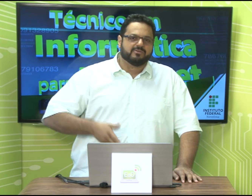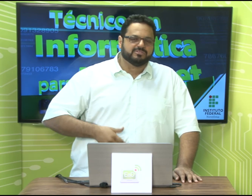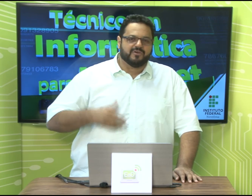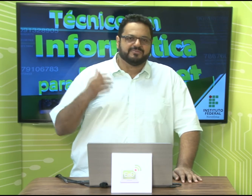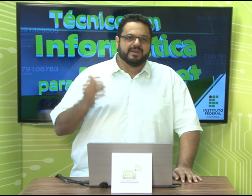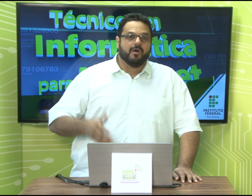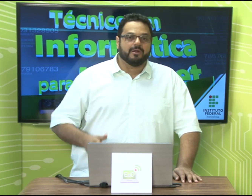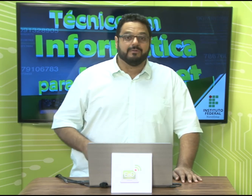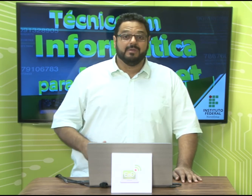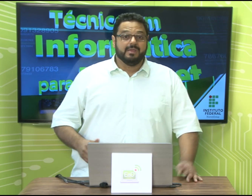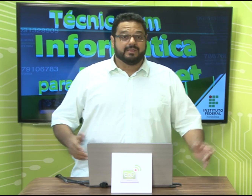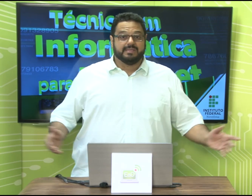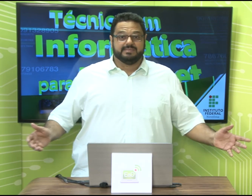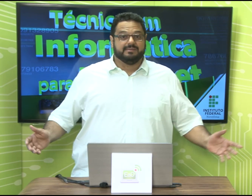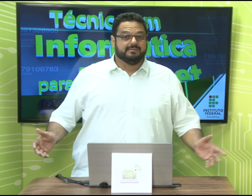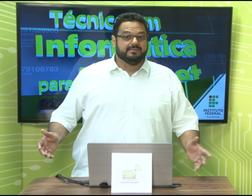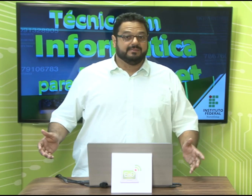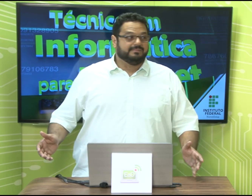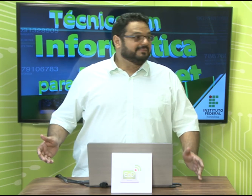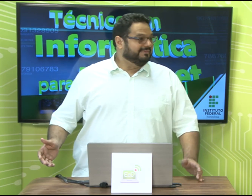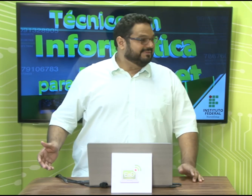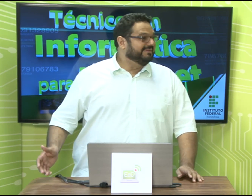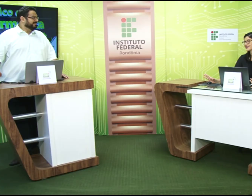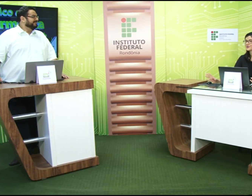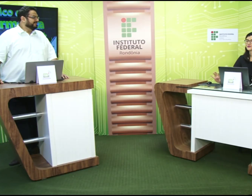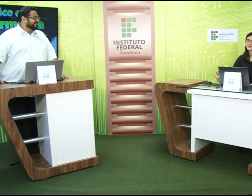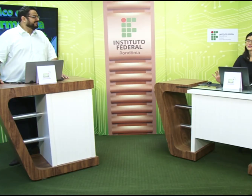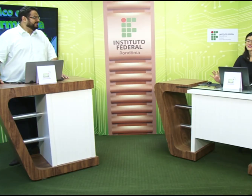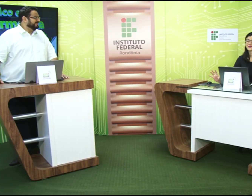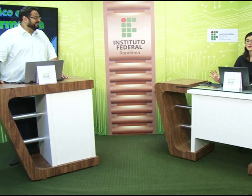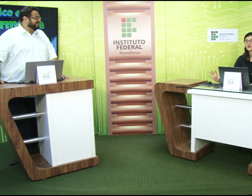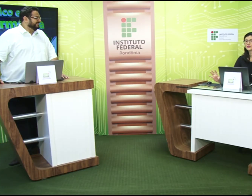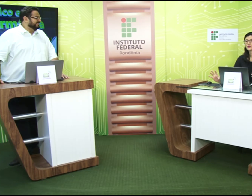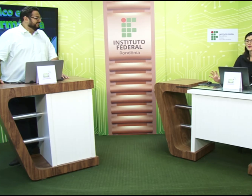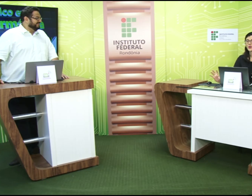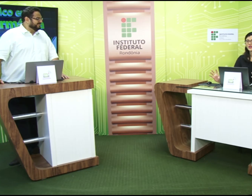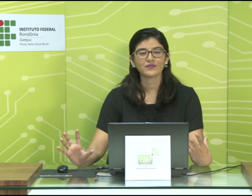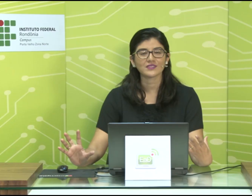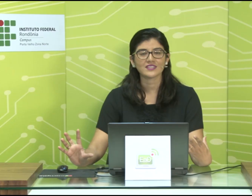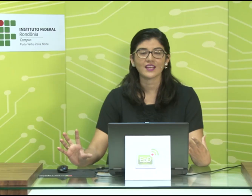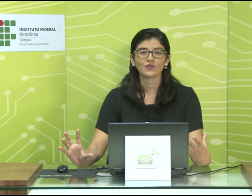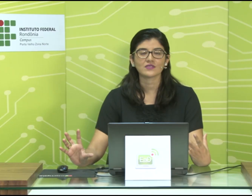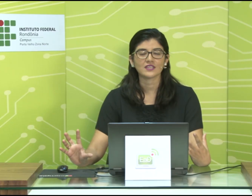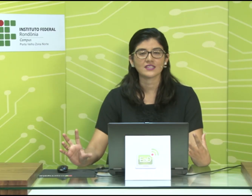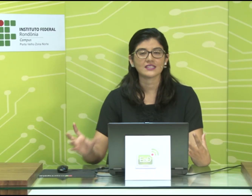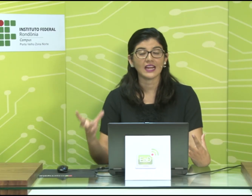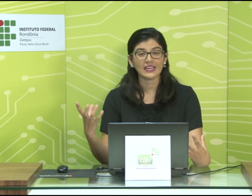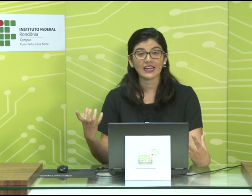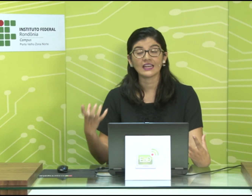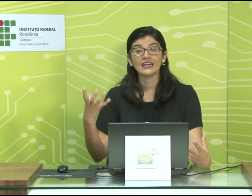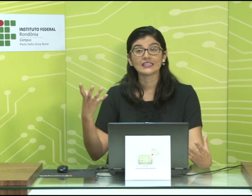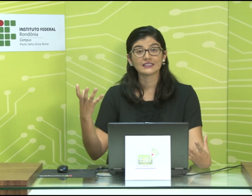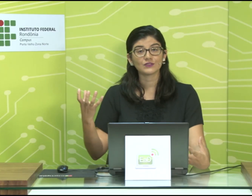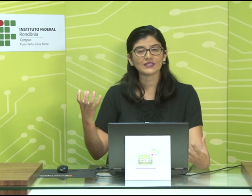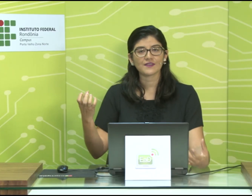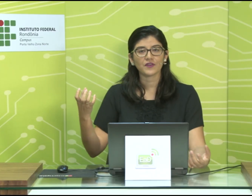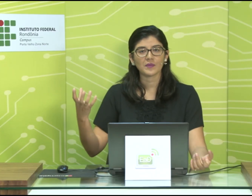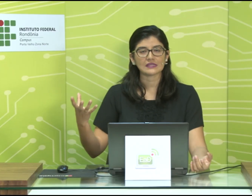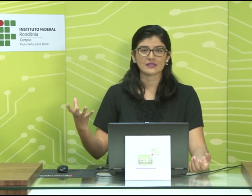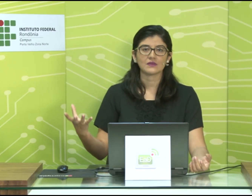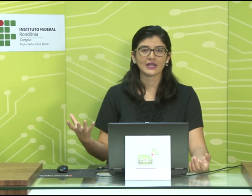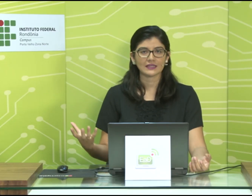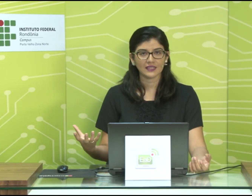pela Microsoft, pela Oracle. Quer dizer... Resumindo, né, professor, seria muito bom que você conseguisse aliar tanto